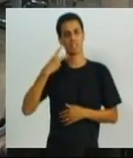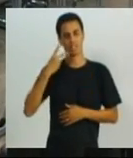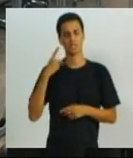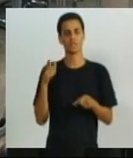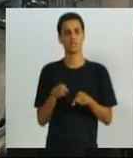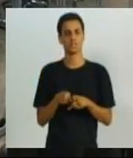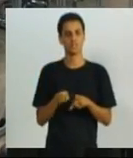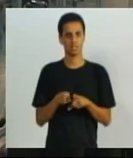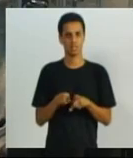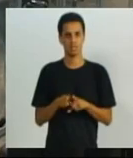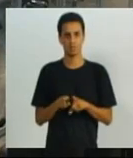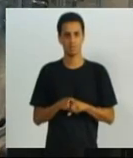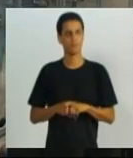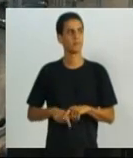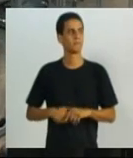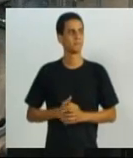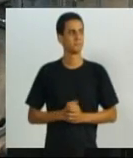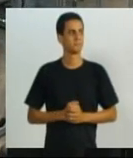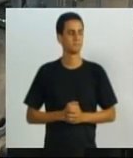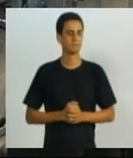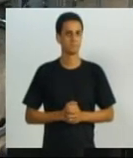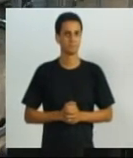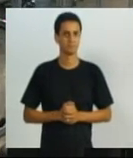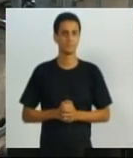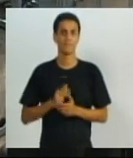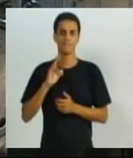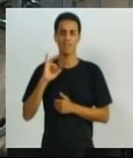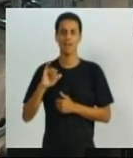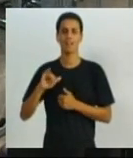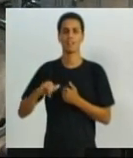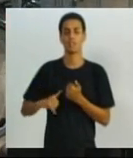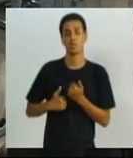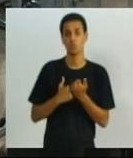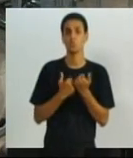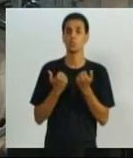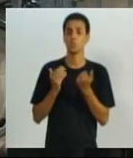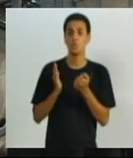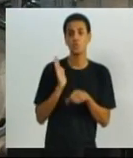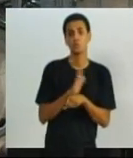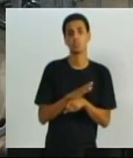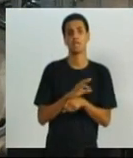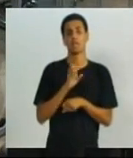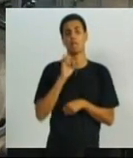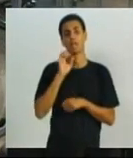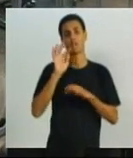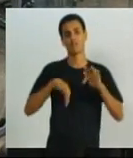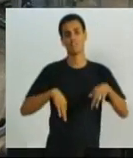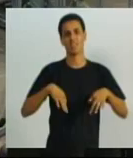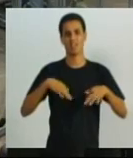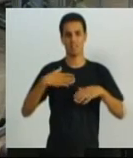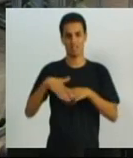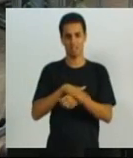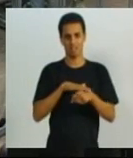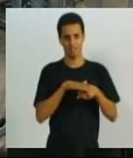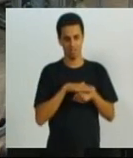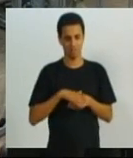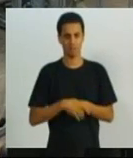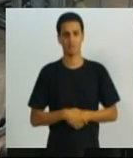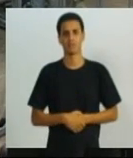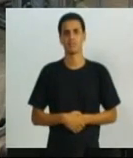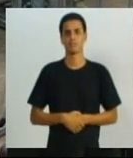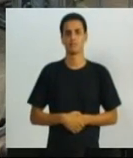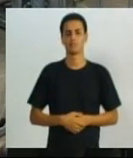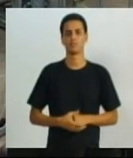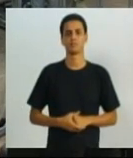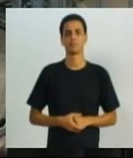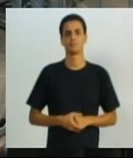para que nos ajudarão, se assim desejarem, no final das conversas.